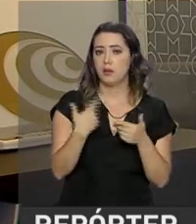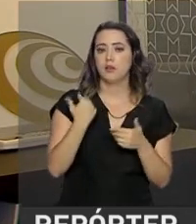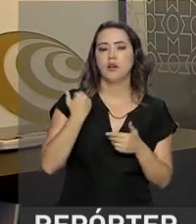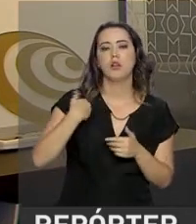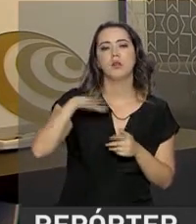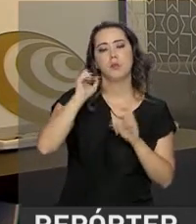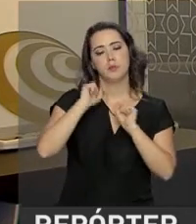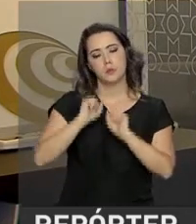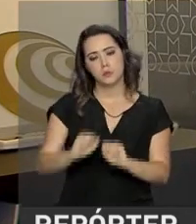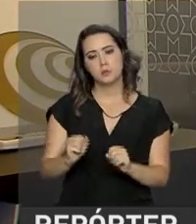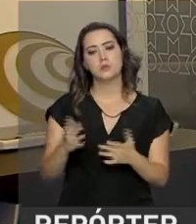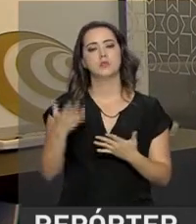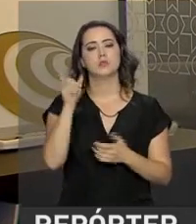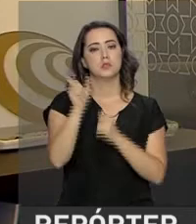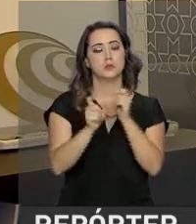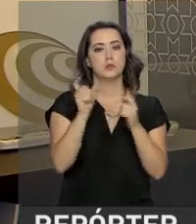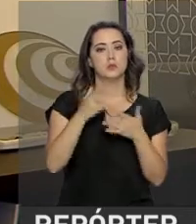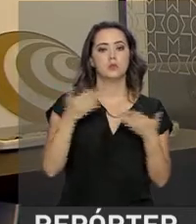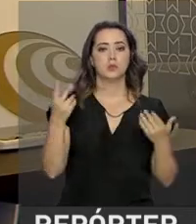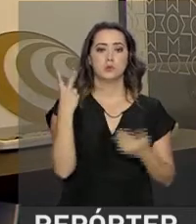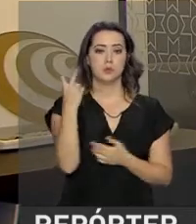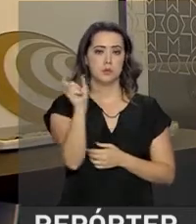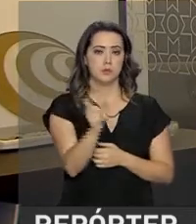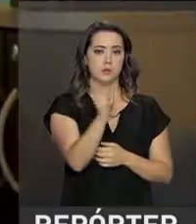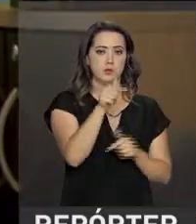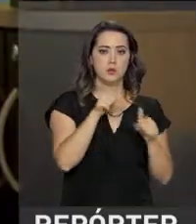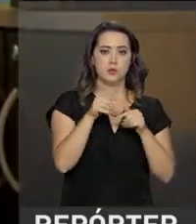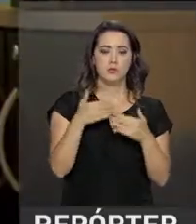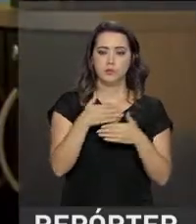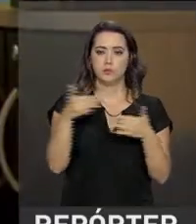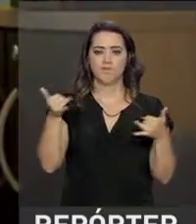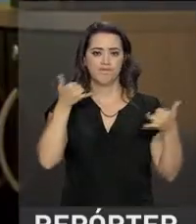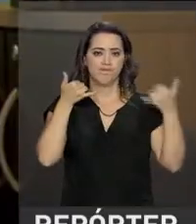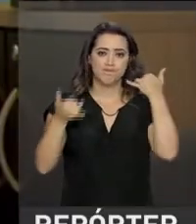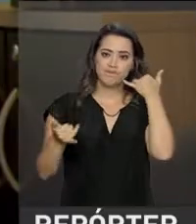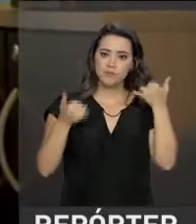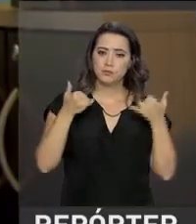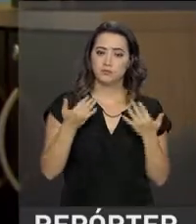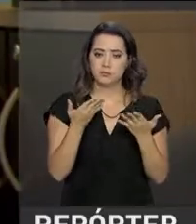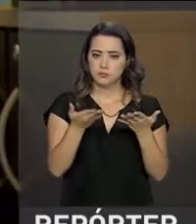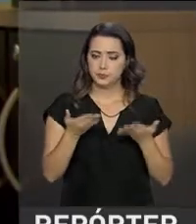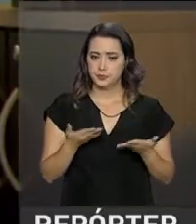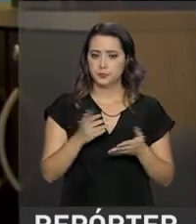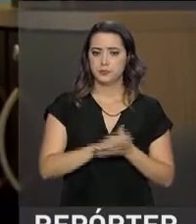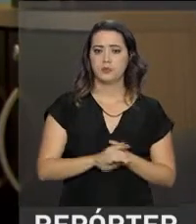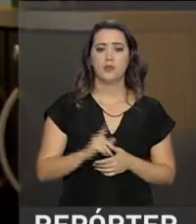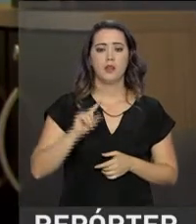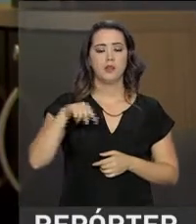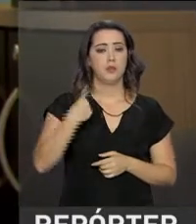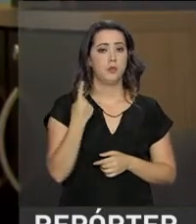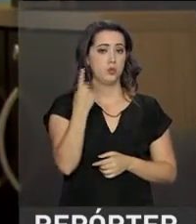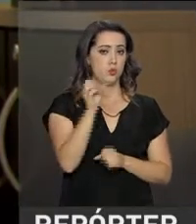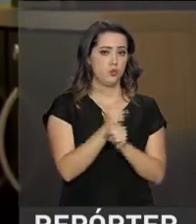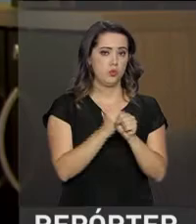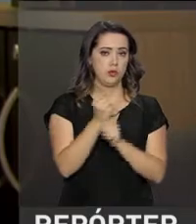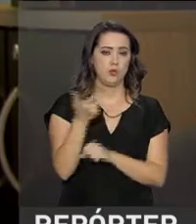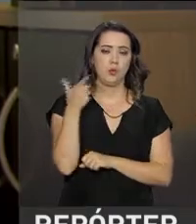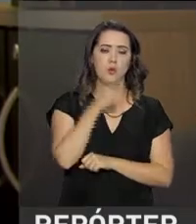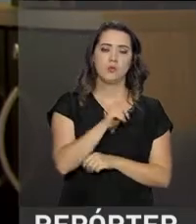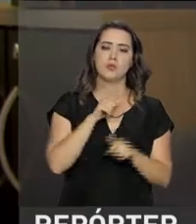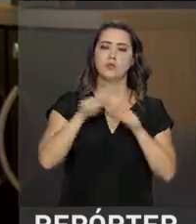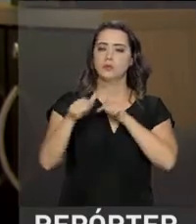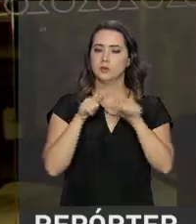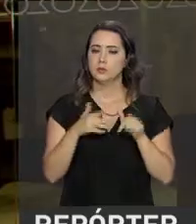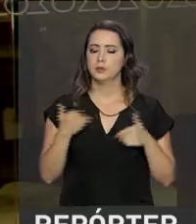mais clientes procurando a imobiliária, estamos agora com 2 recepcionistas. Depois de 1 ano desempregada, Isabel Martins Sampaio conseguiu o tão